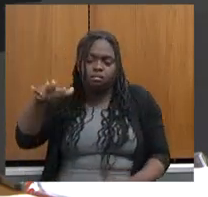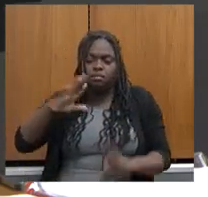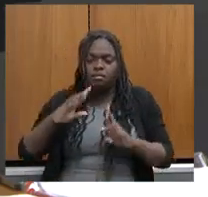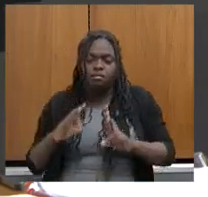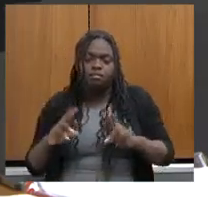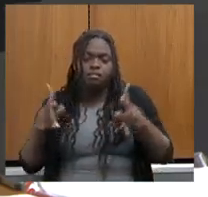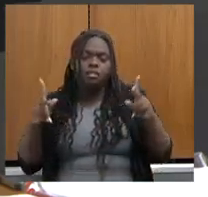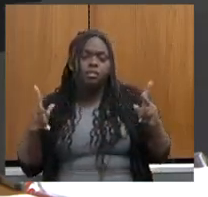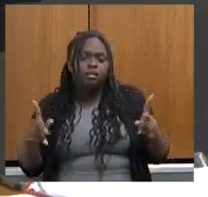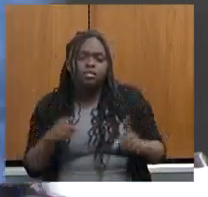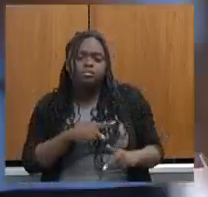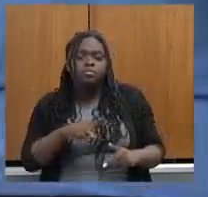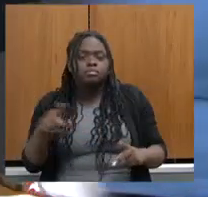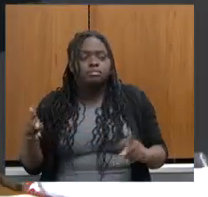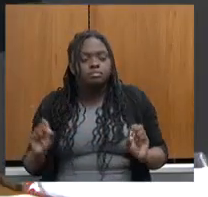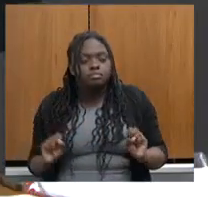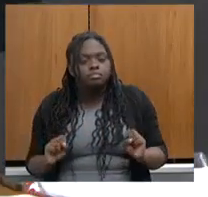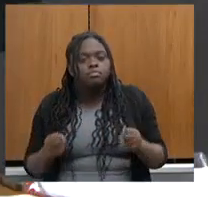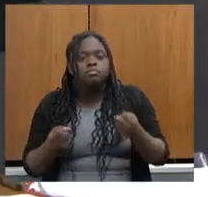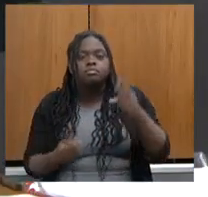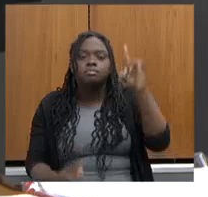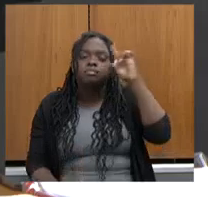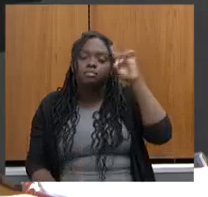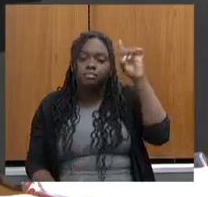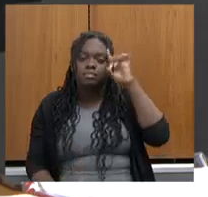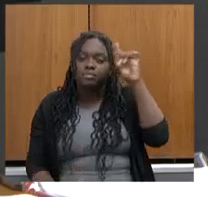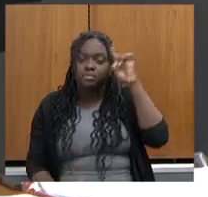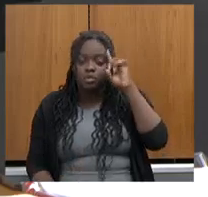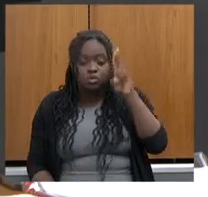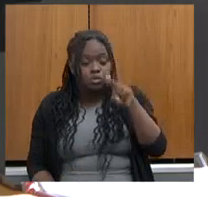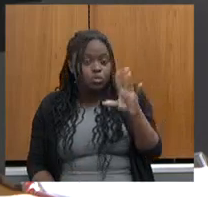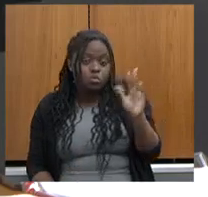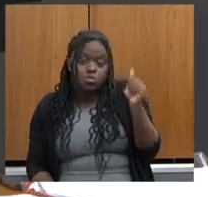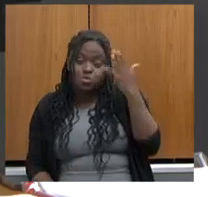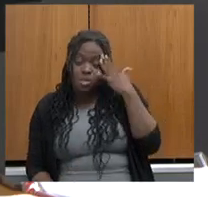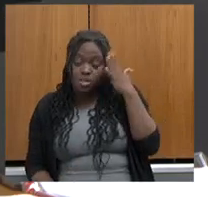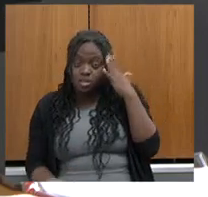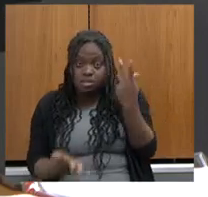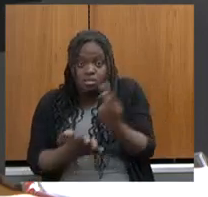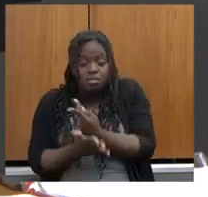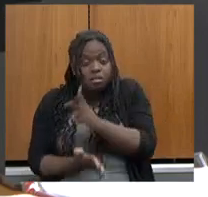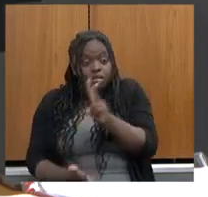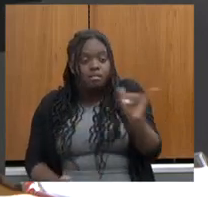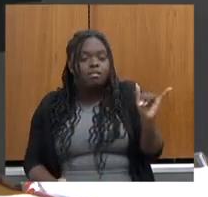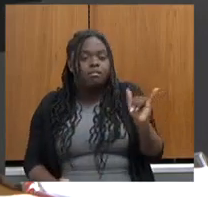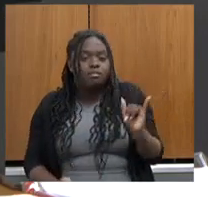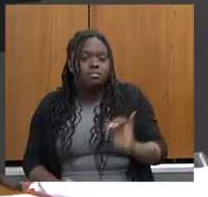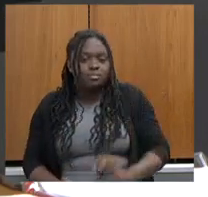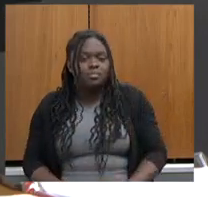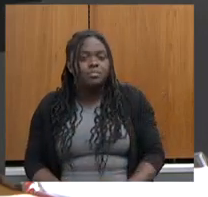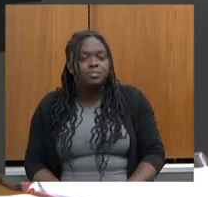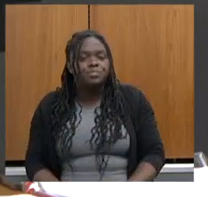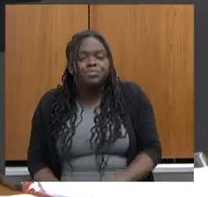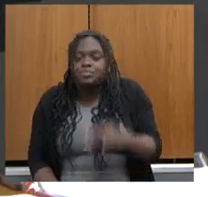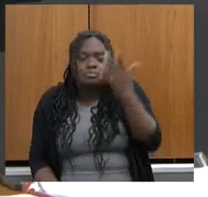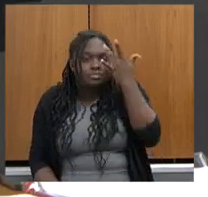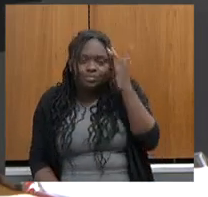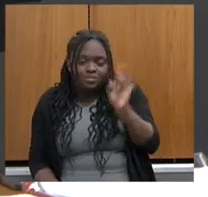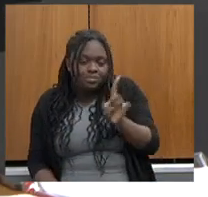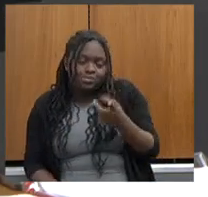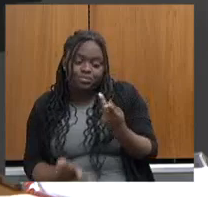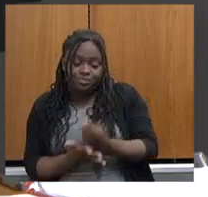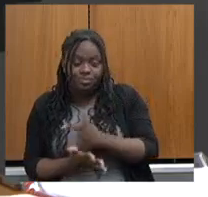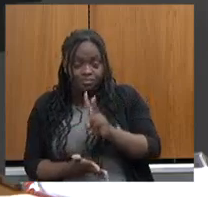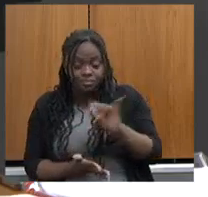do que vocês enfrentam no dia a dia né nunca sabe o que que vai acontecer você não sabe o que que vai acontecer